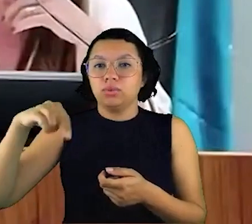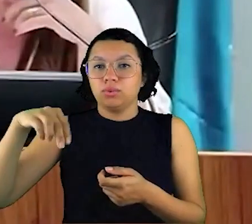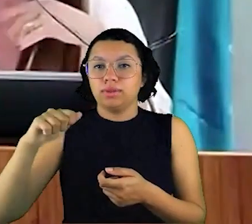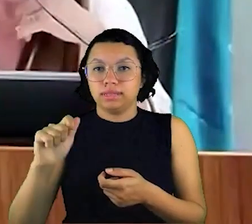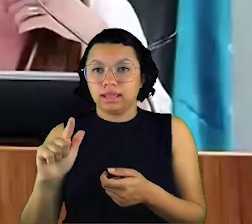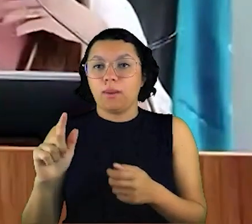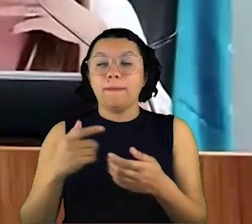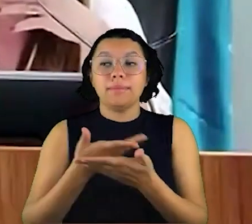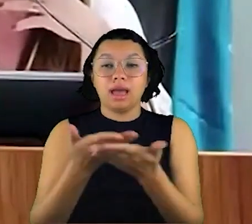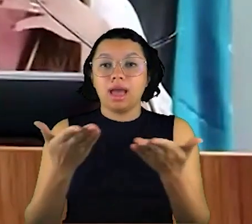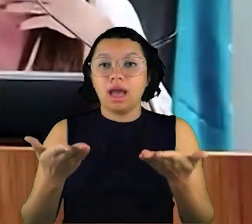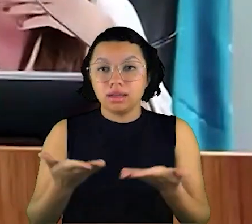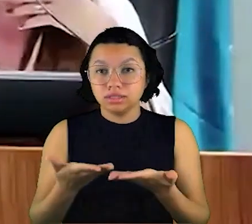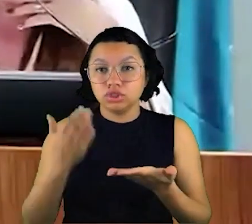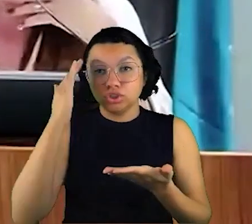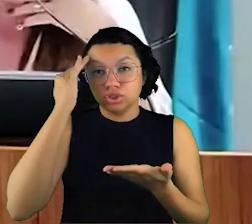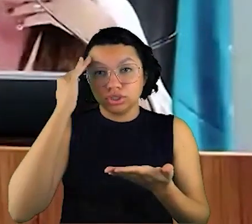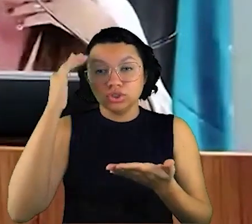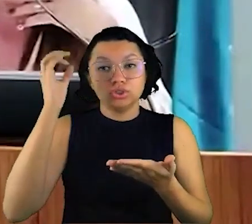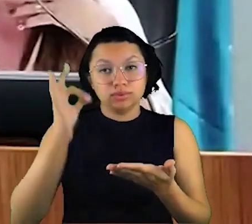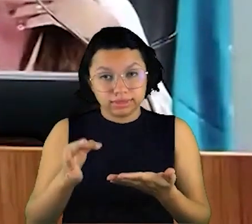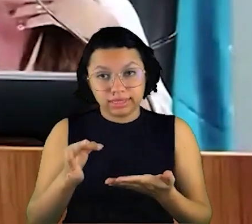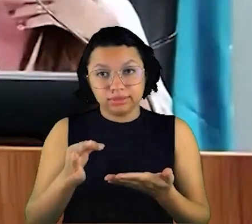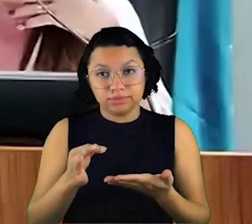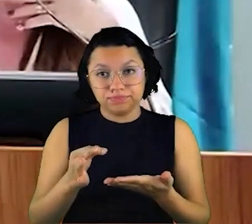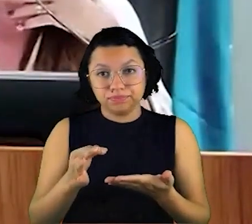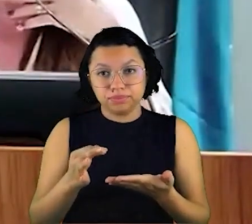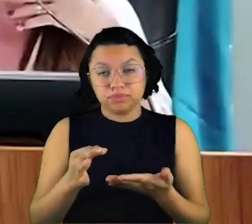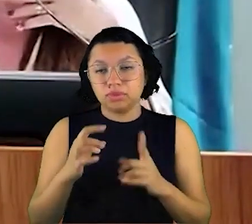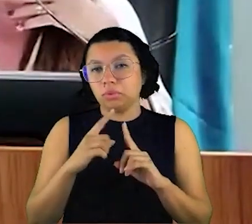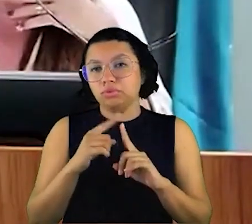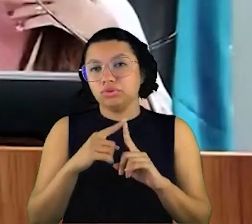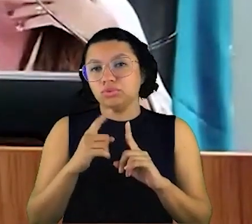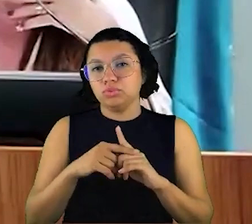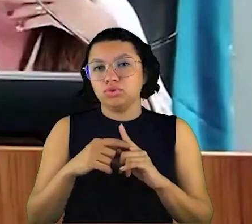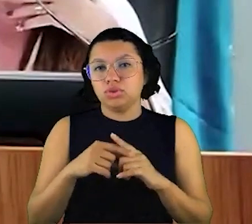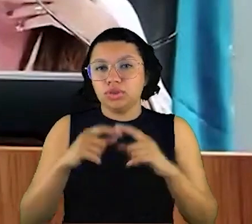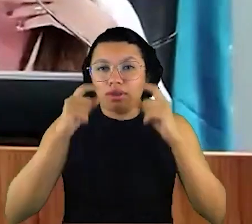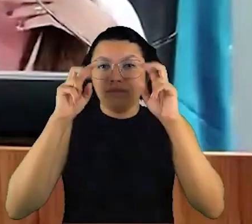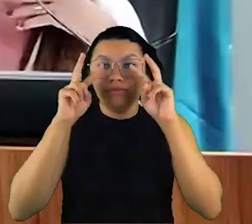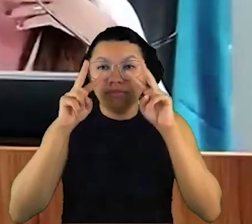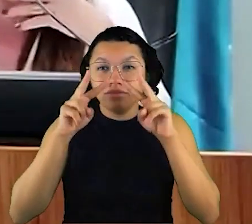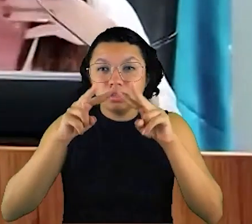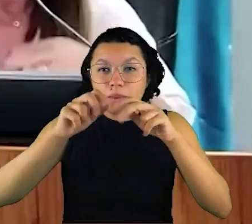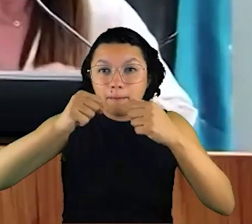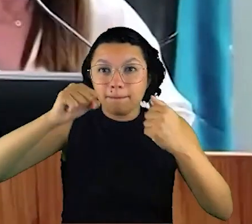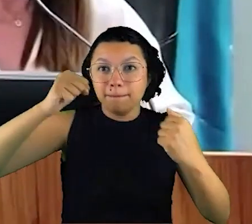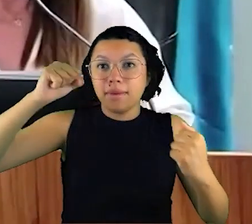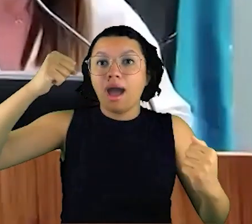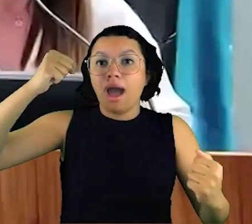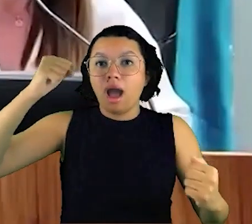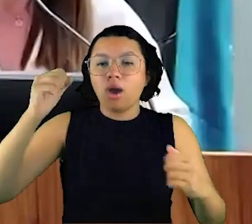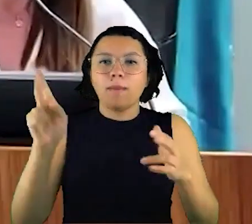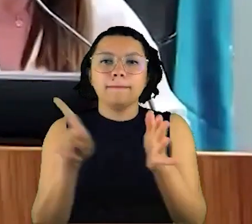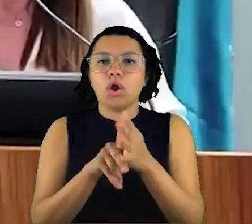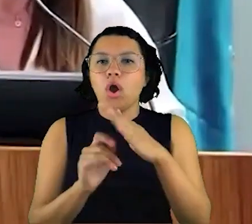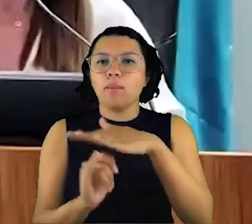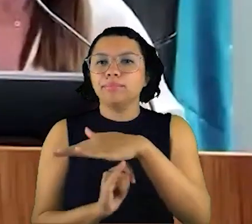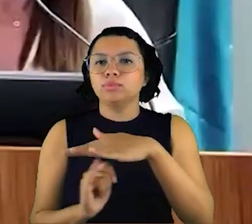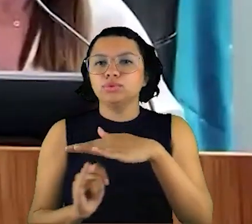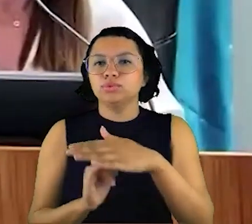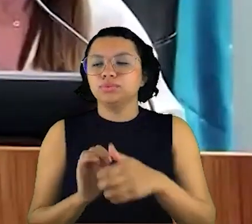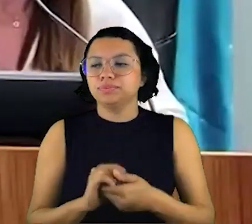sejam compreendidas como têm que ser compreendidas, né? Uma espécie de macrovisão do Instituto.